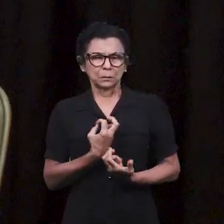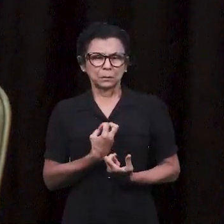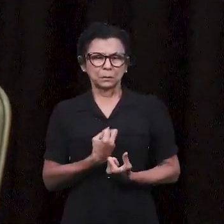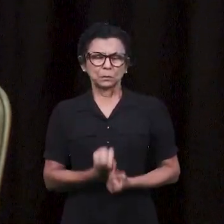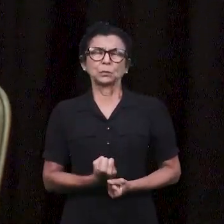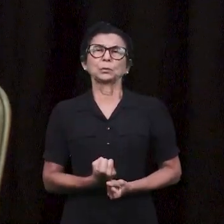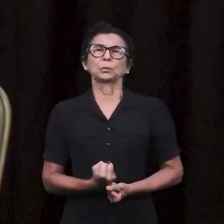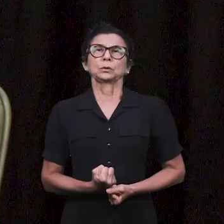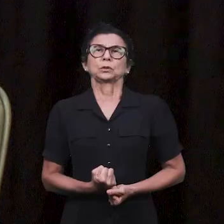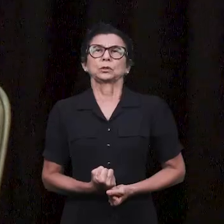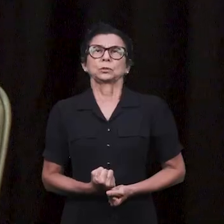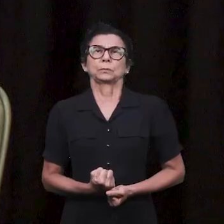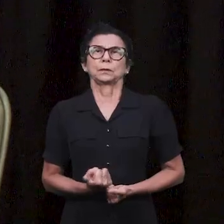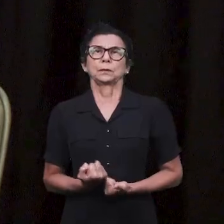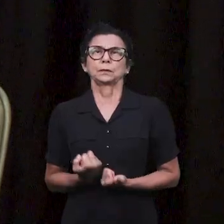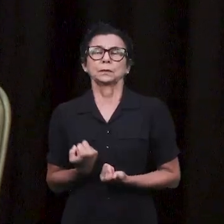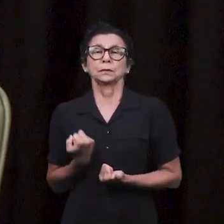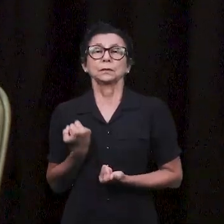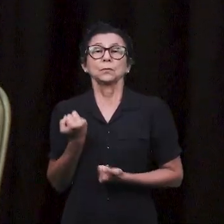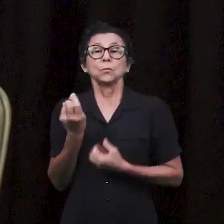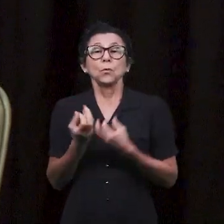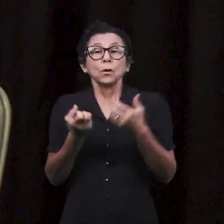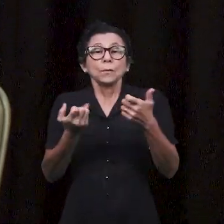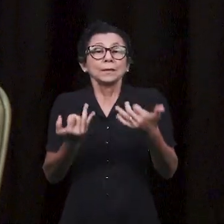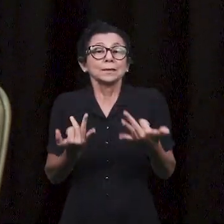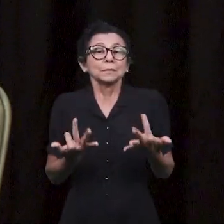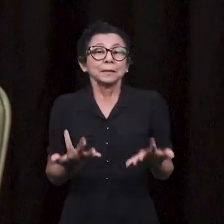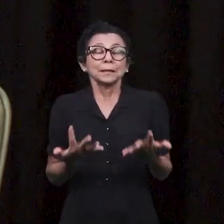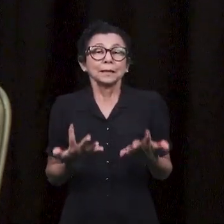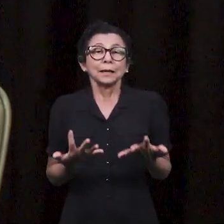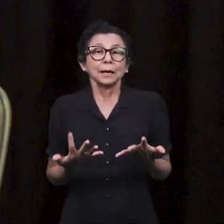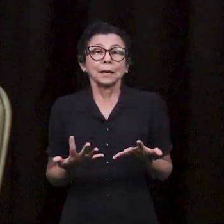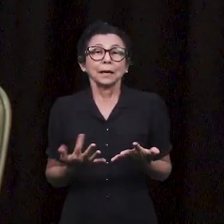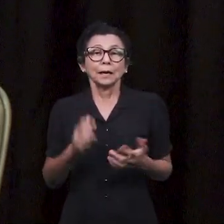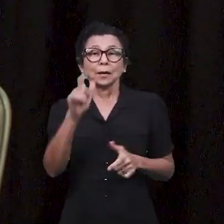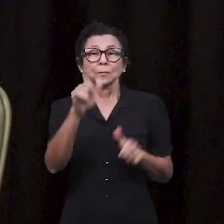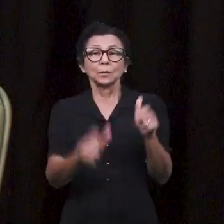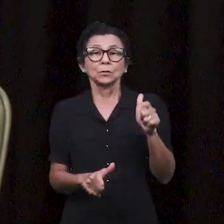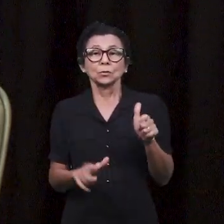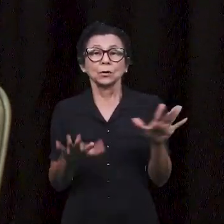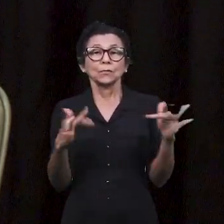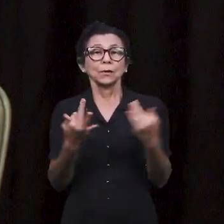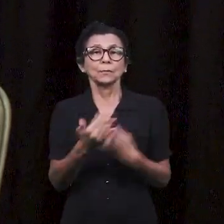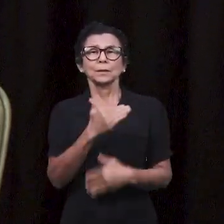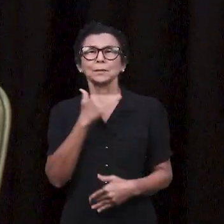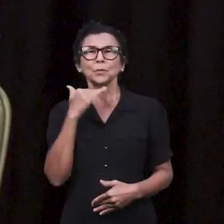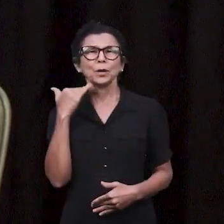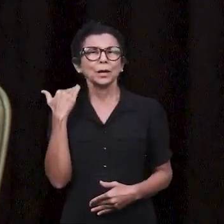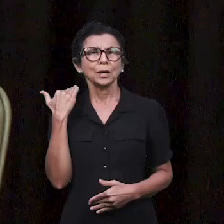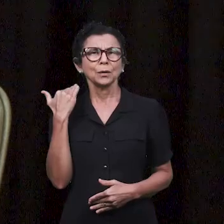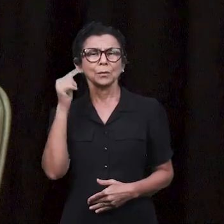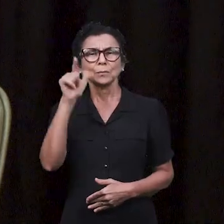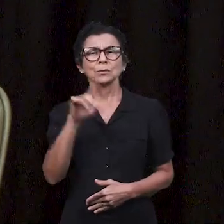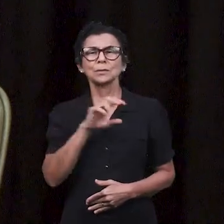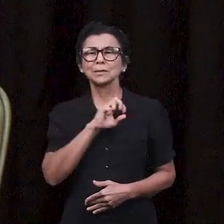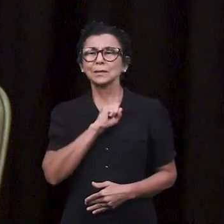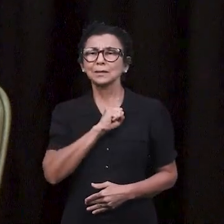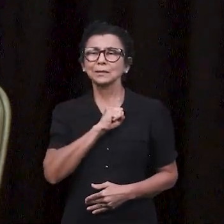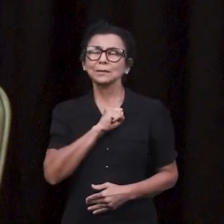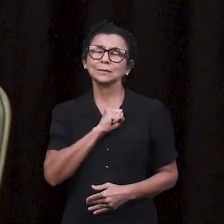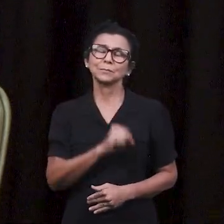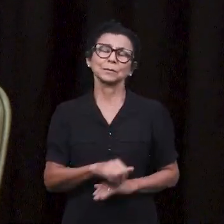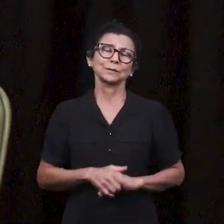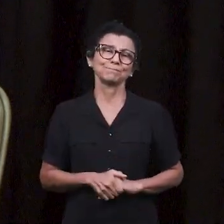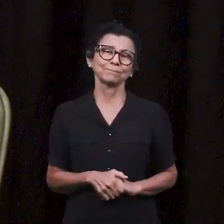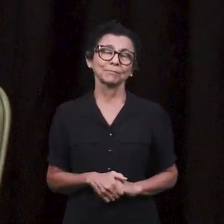Como você pode explicar de maneira racional a morte de um familiar seu, de uma pessoa muito próxima? E são coisas que